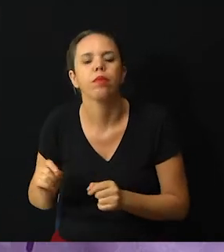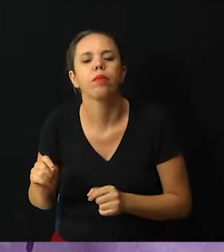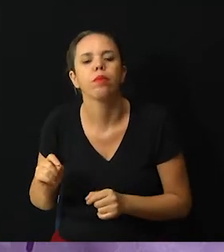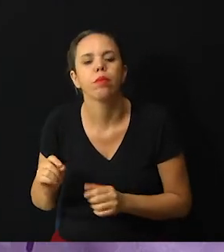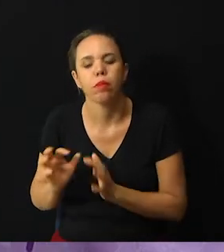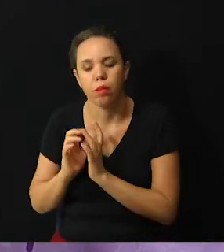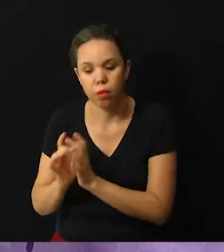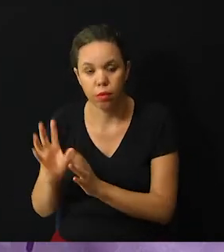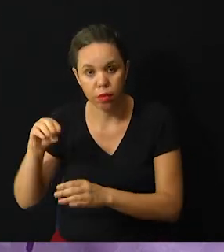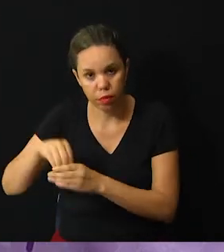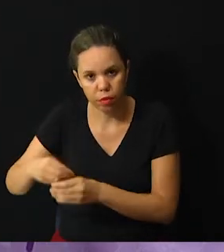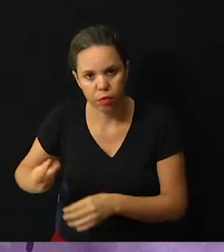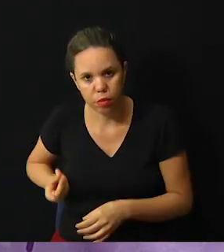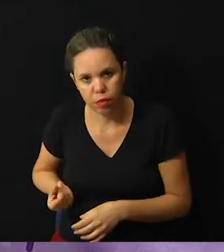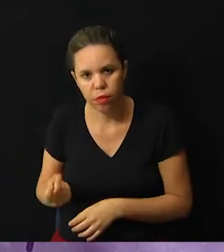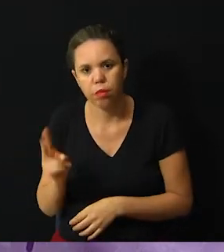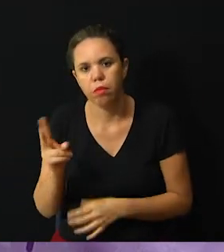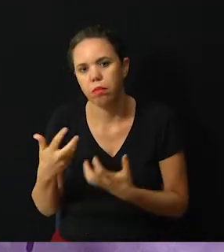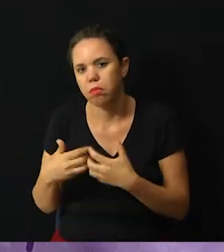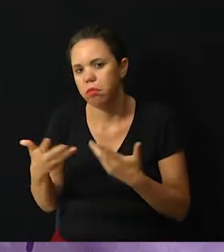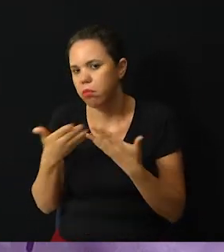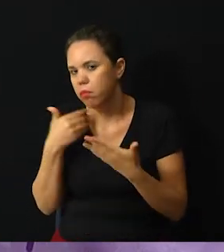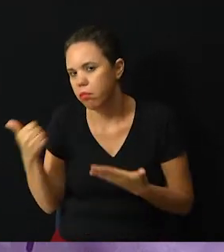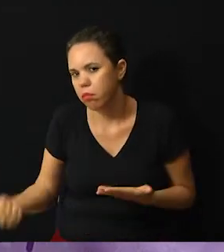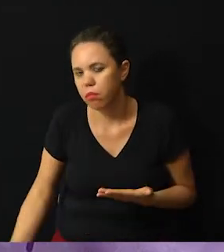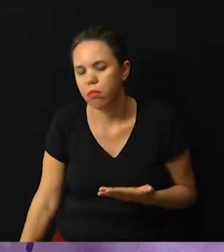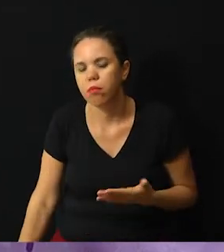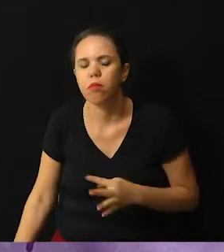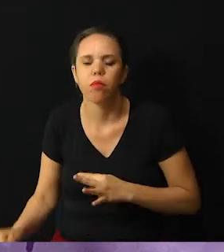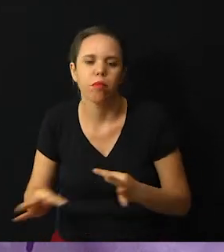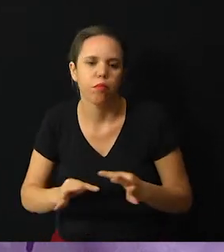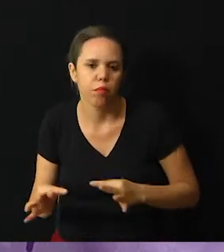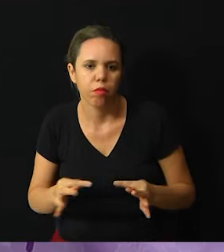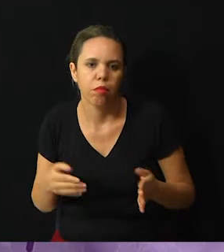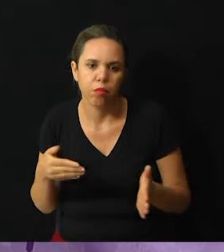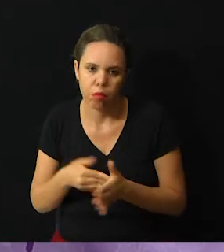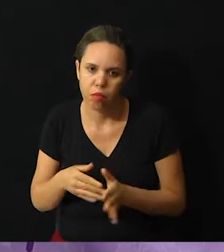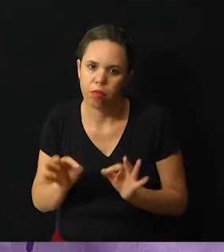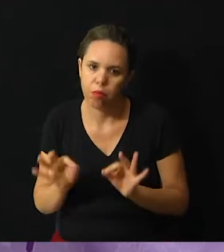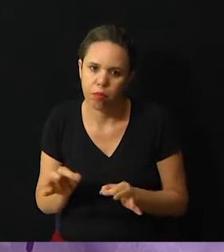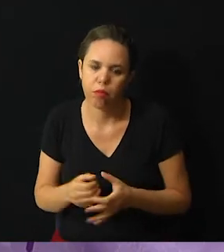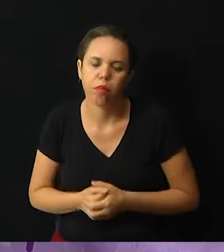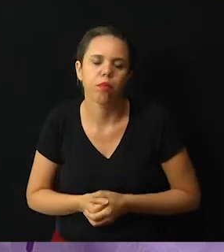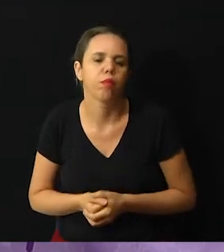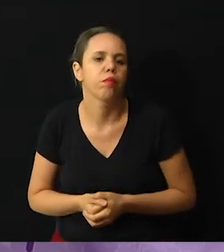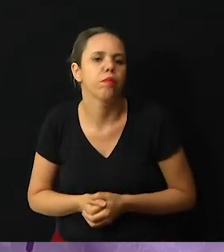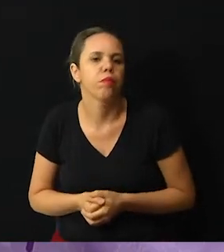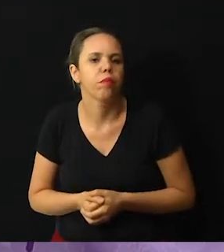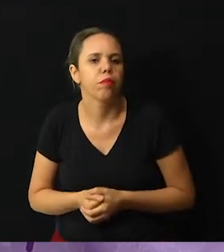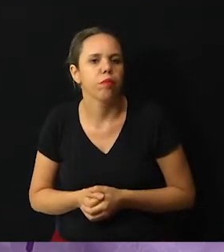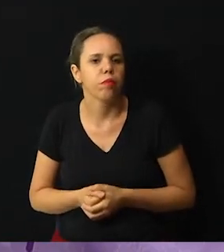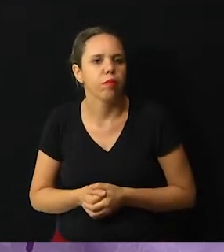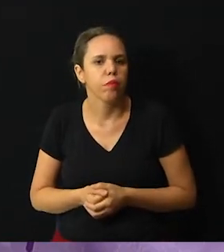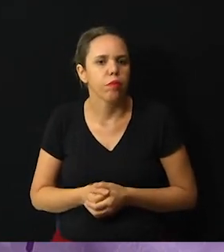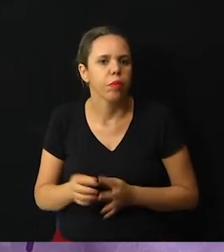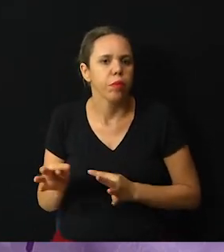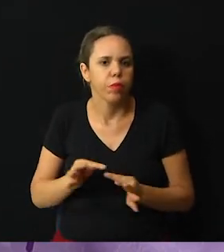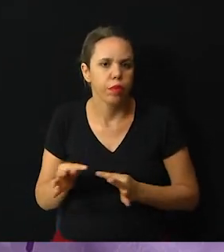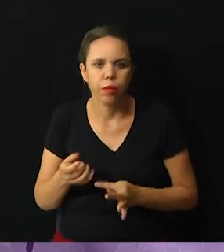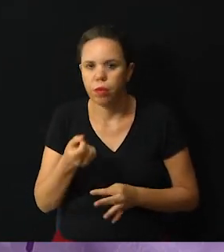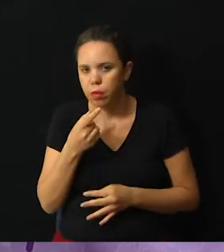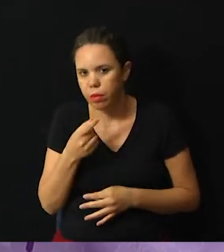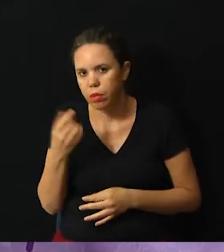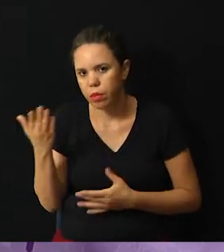com que aqueles que estão lá consigam funcionar melhor. Então, é um tratamento até certo ponto sintomático. Isso pensando em